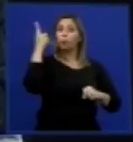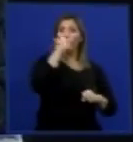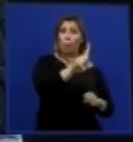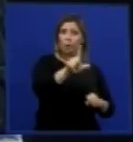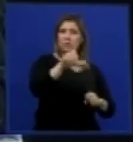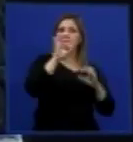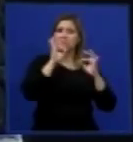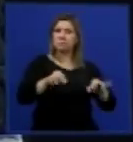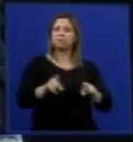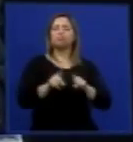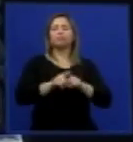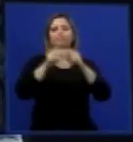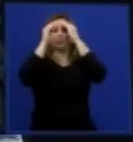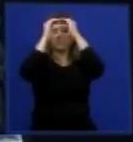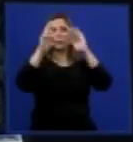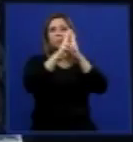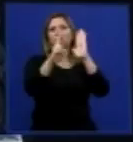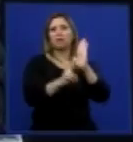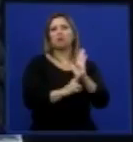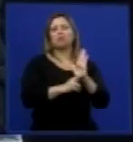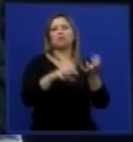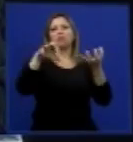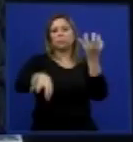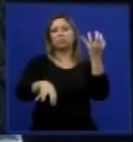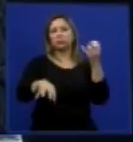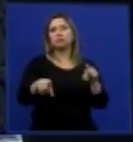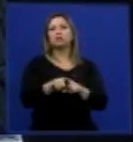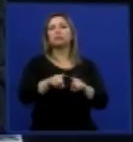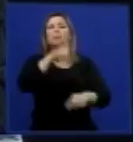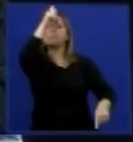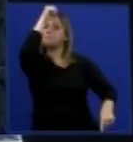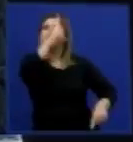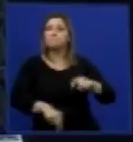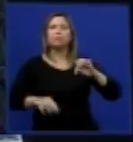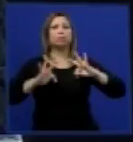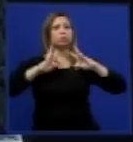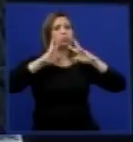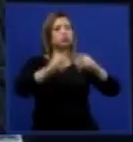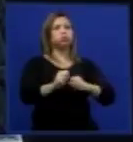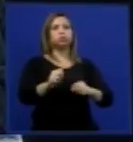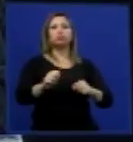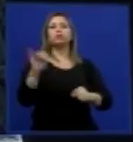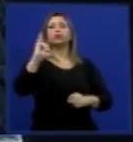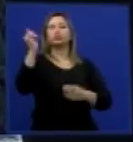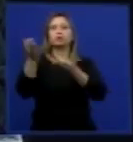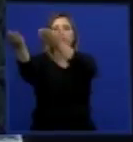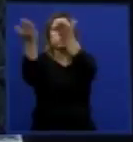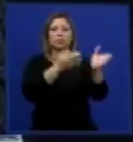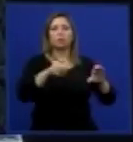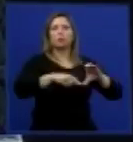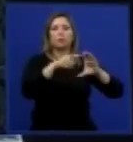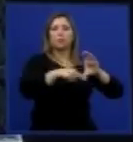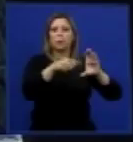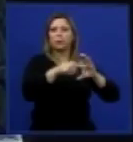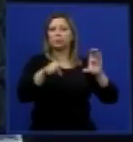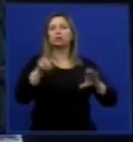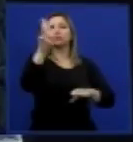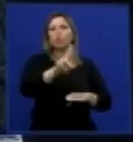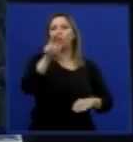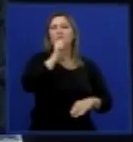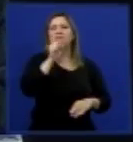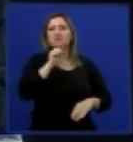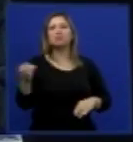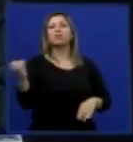estabelecido por lei emanada do congresso nacional proibindo todas as importações de pneus usados e de pneus reformados